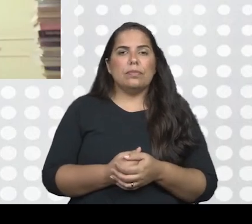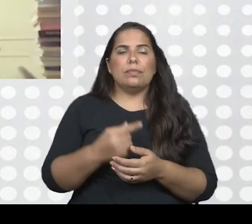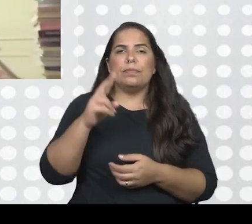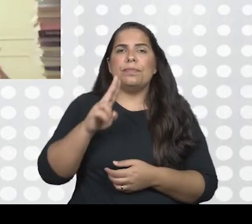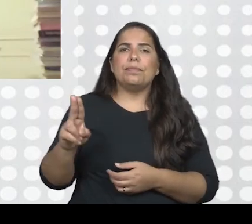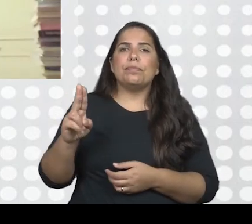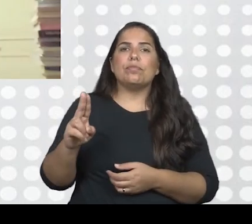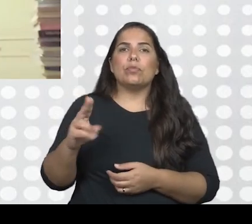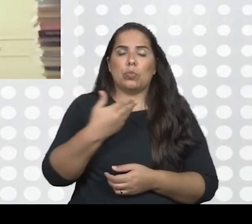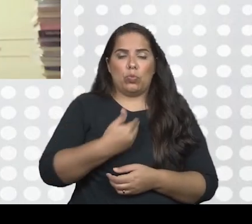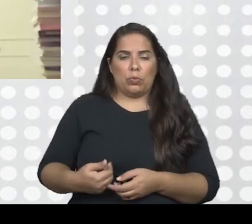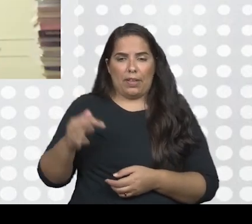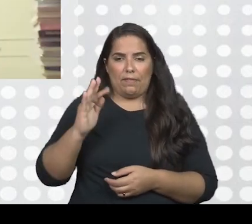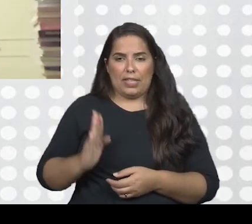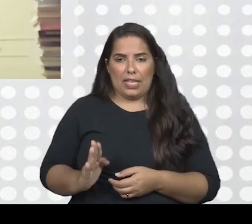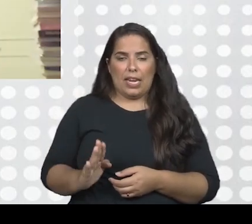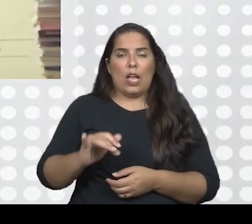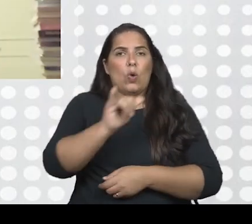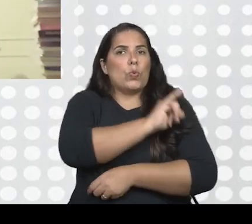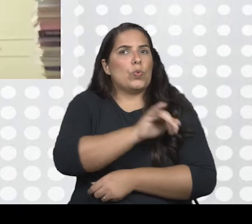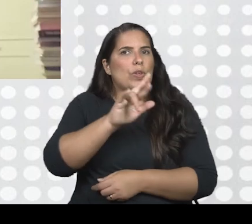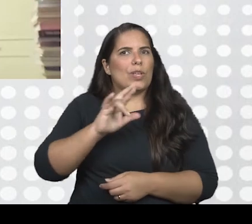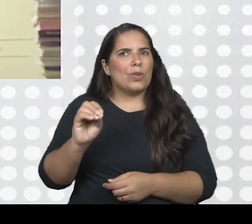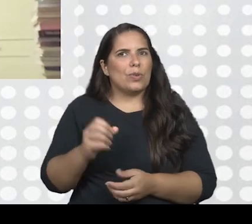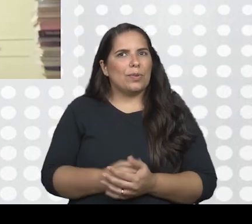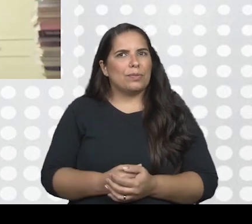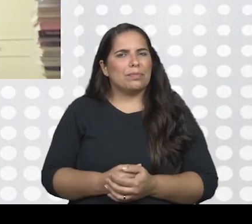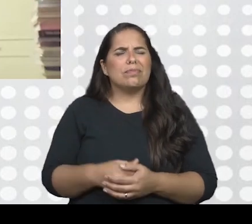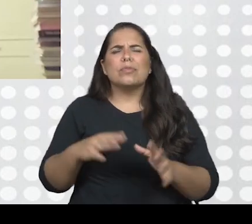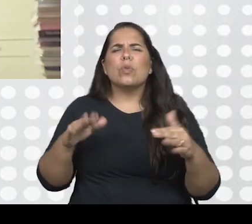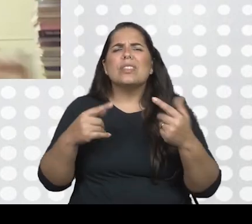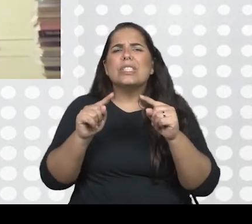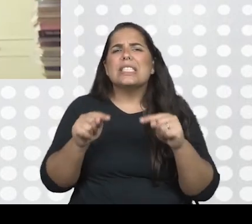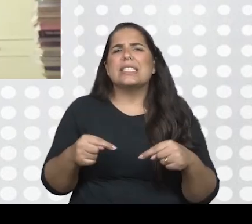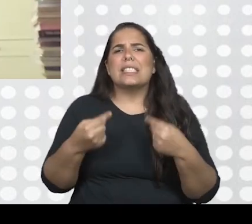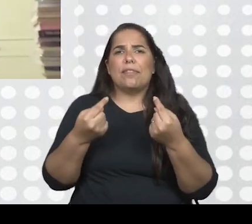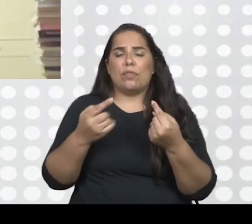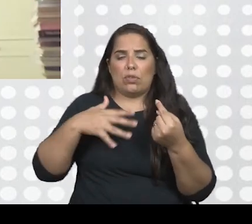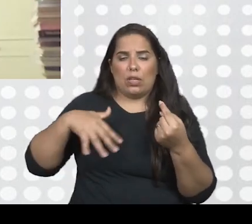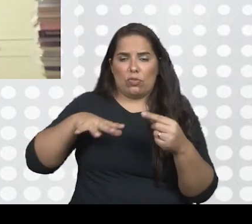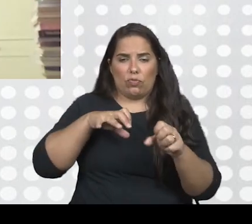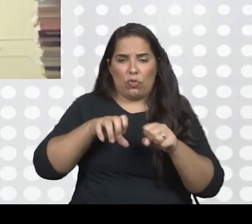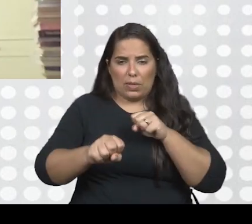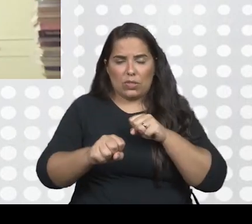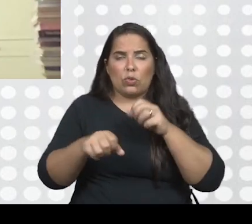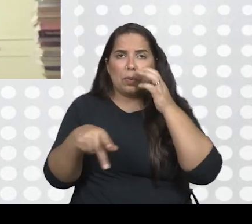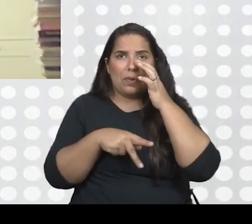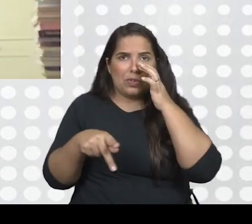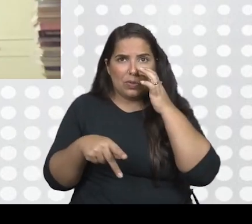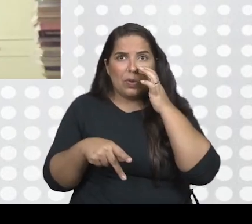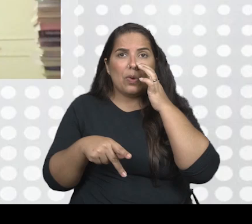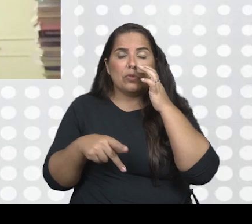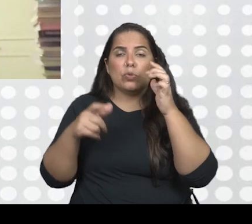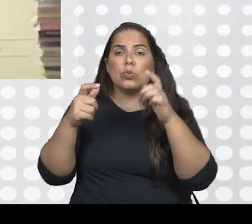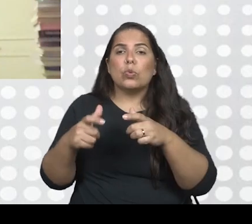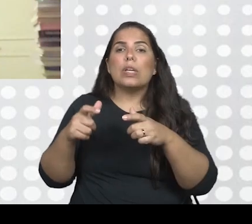universidade pública federal no estado do Rio de Janeiro? Quais são os desafios do campo de formação de professores no